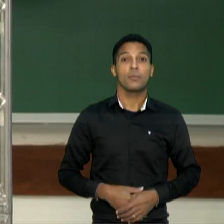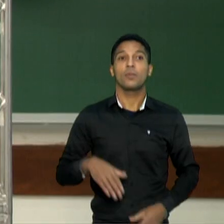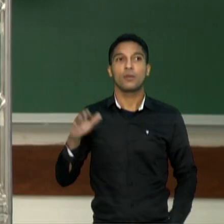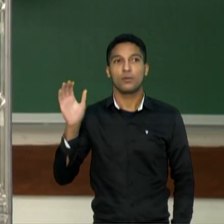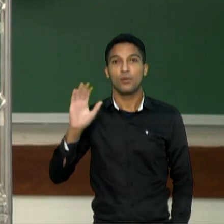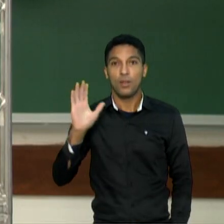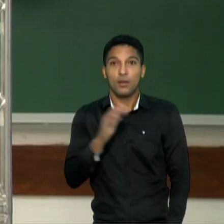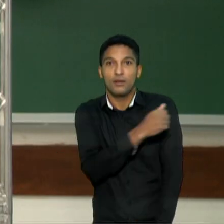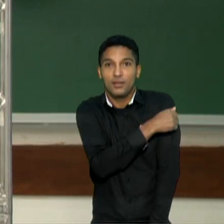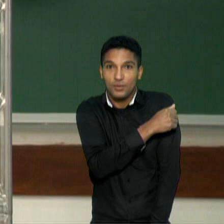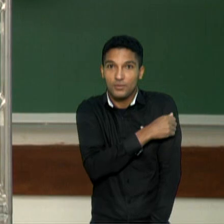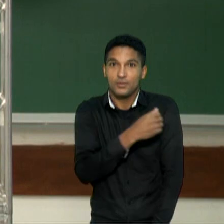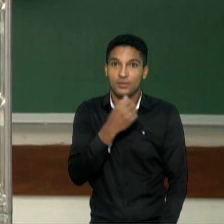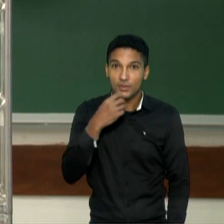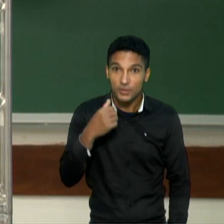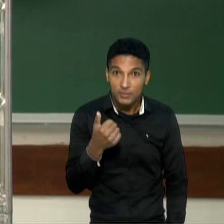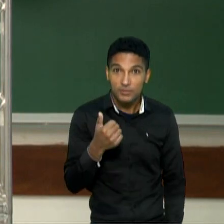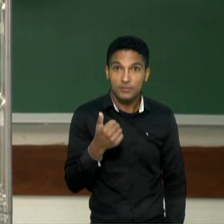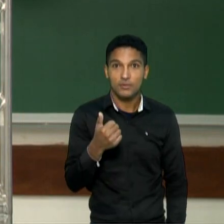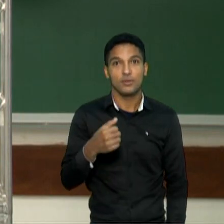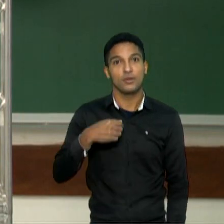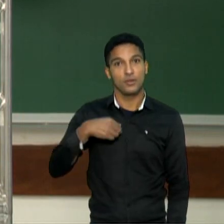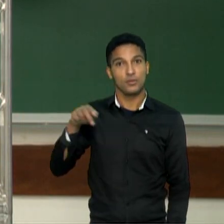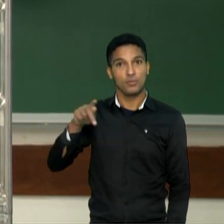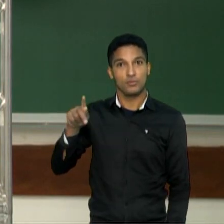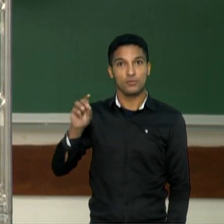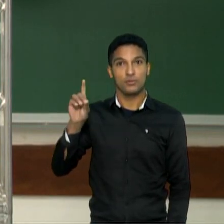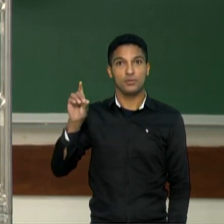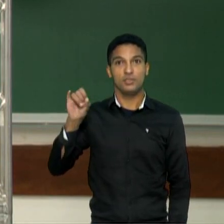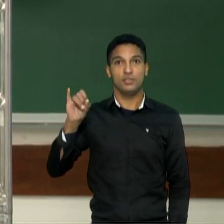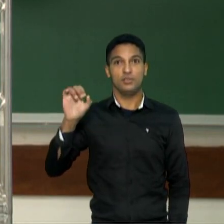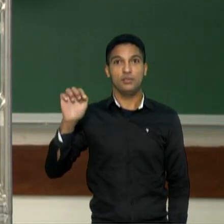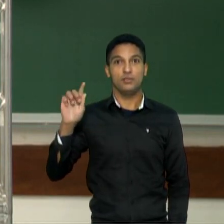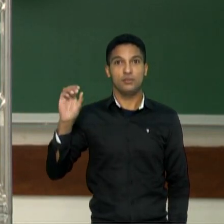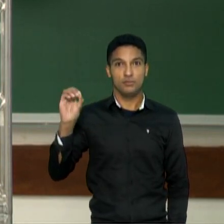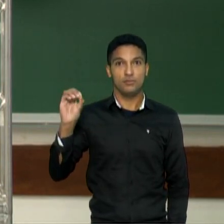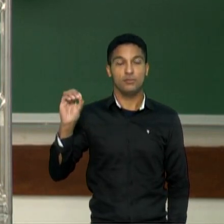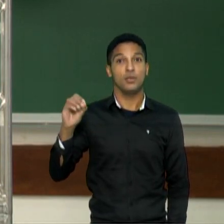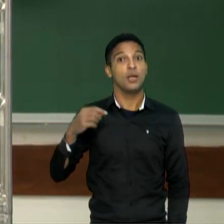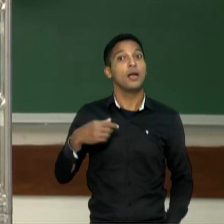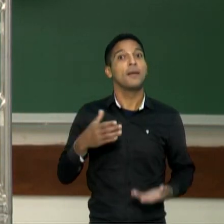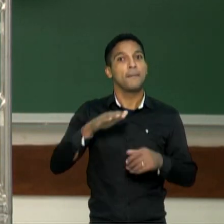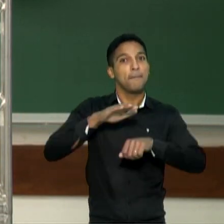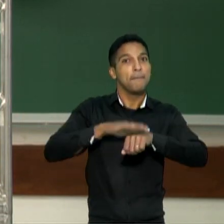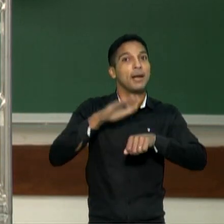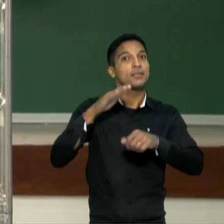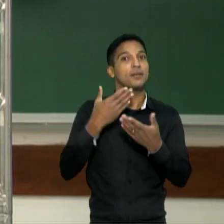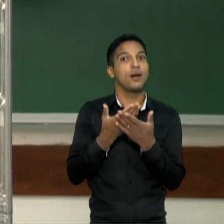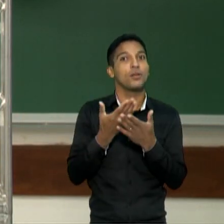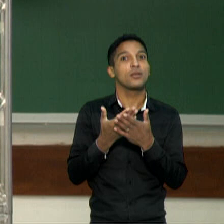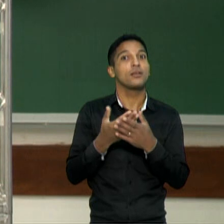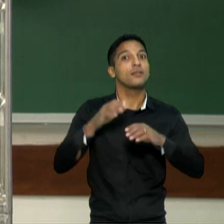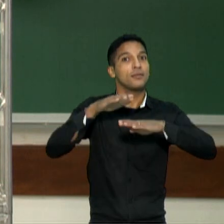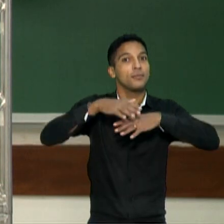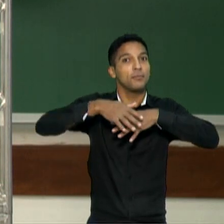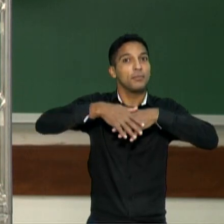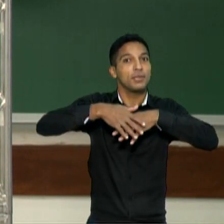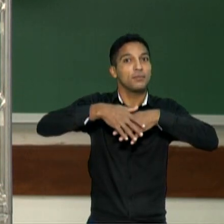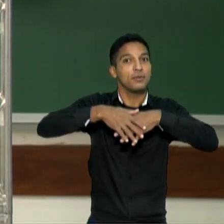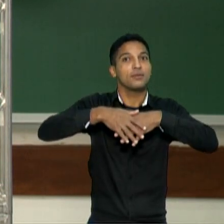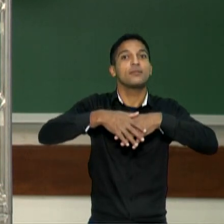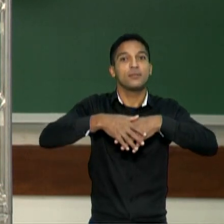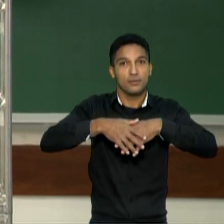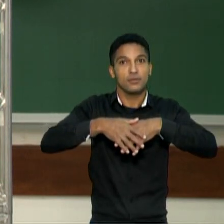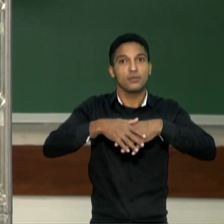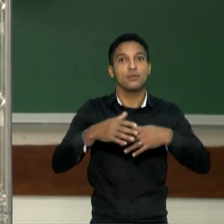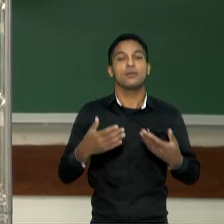Olá galera, tudo bem? Professor Diego Boing, estamos aqui para mais uma aula de matemática, né? Mas antes de começar